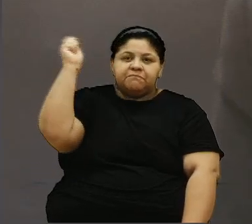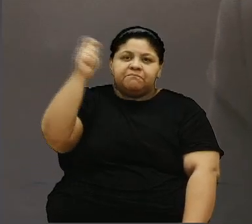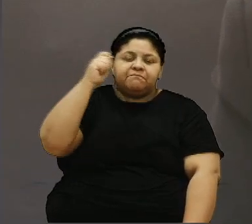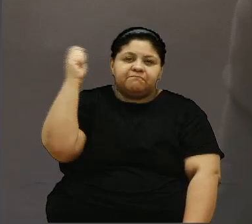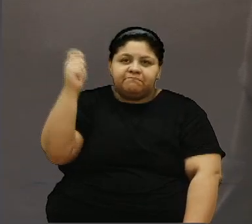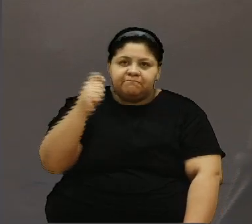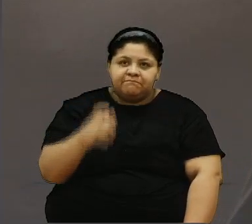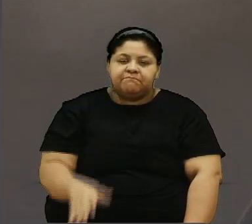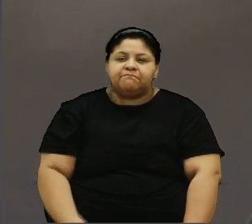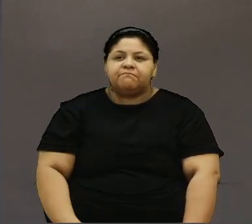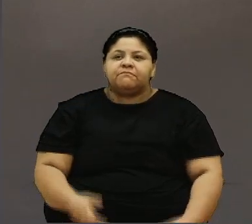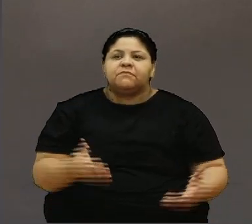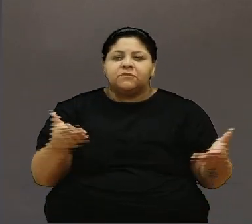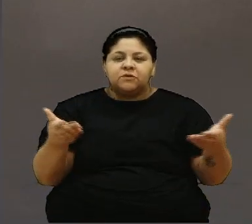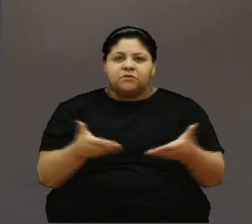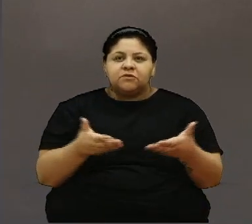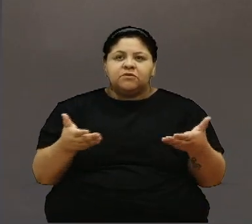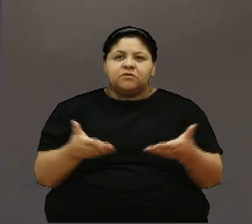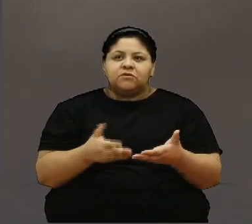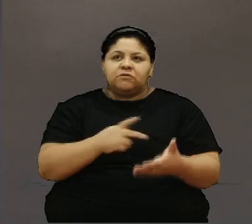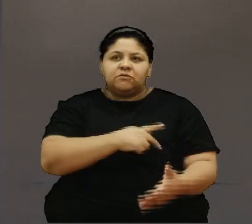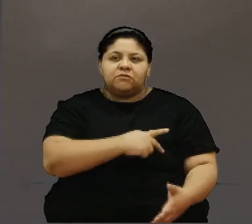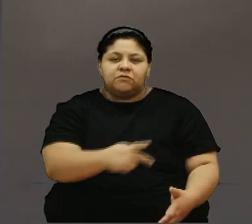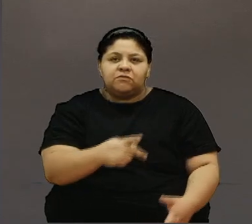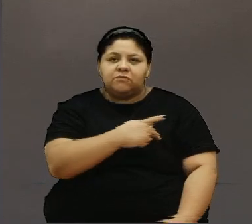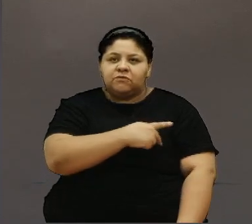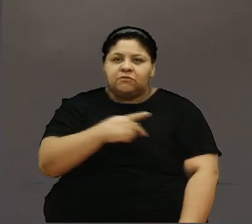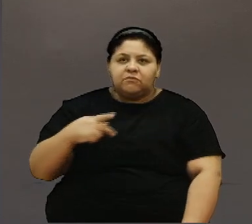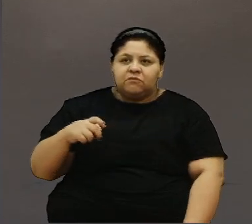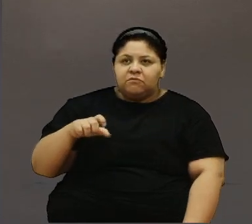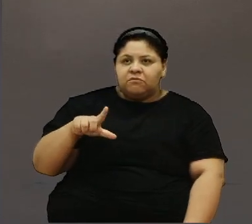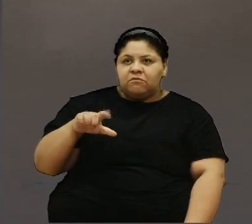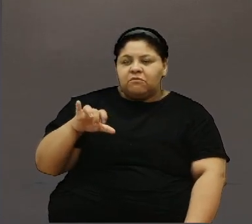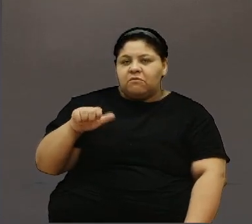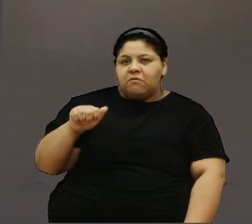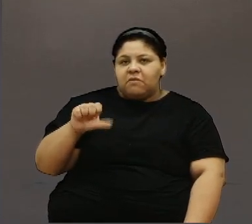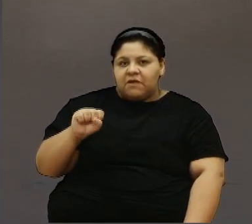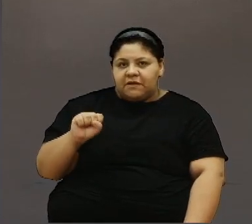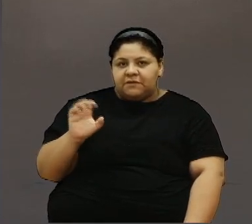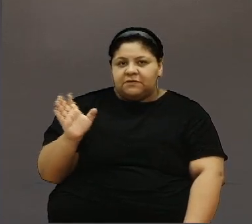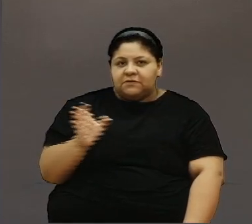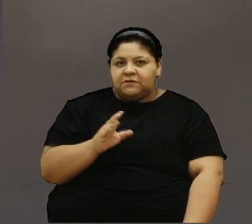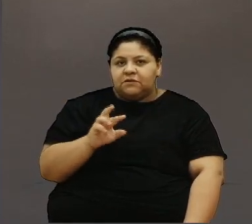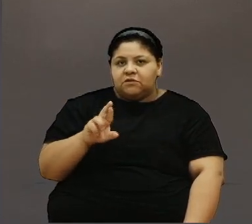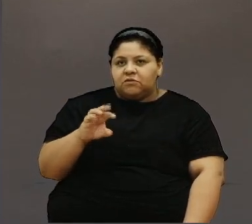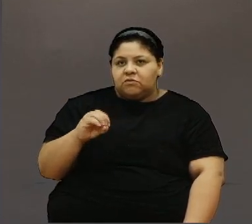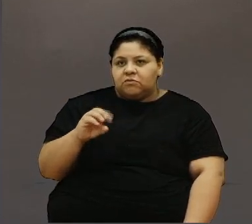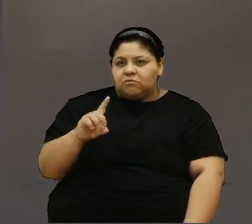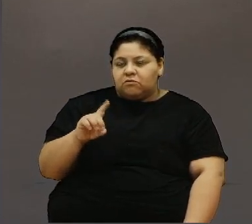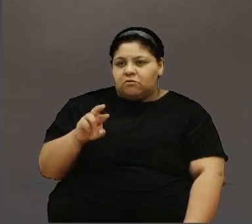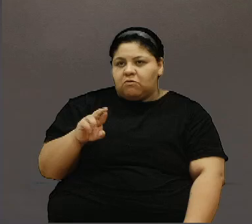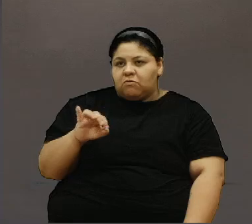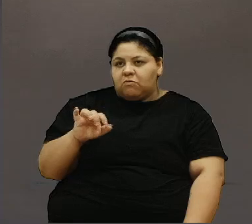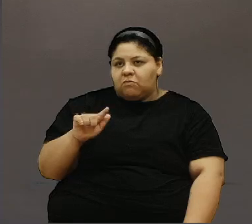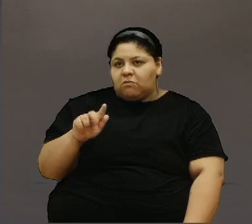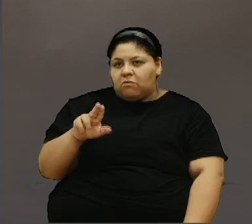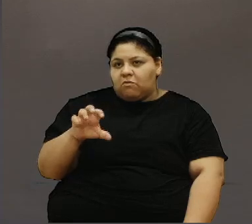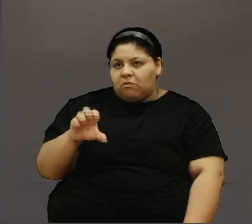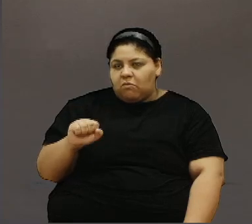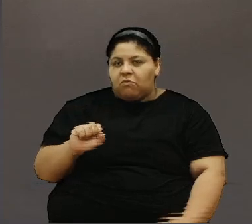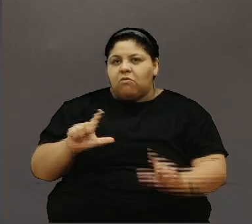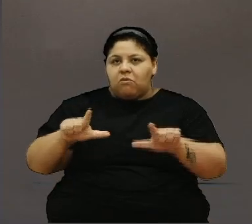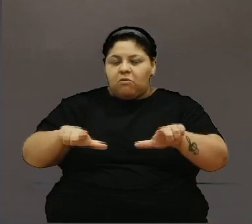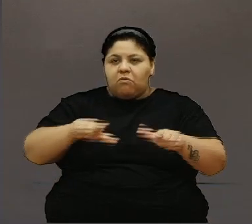Sul. Atualmente, a igreja é presidida pelo pastor Elias Rodrigues Pinheiro, e a partir da sede localizada na